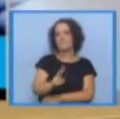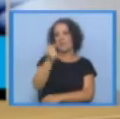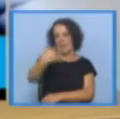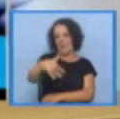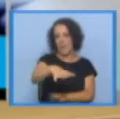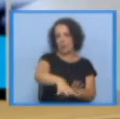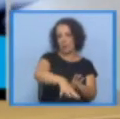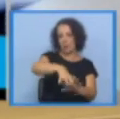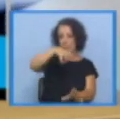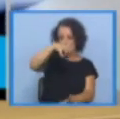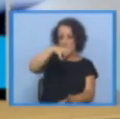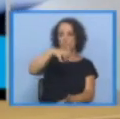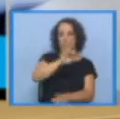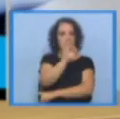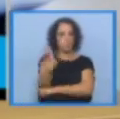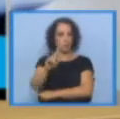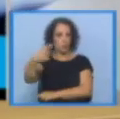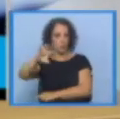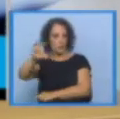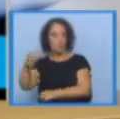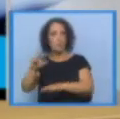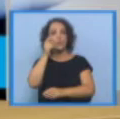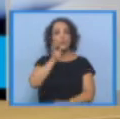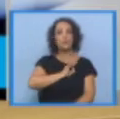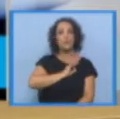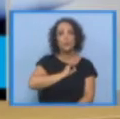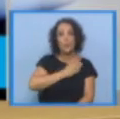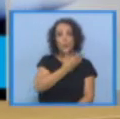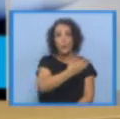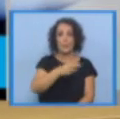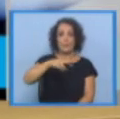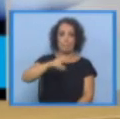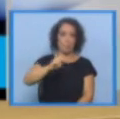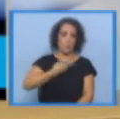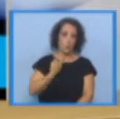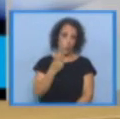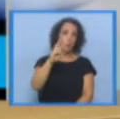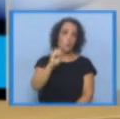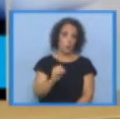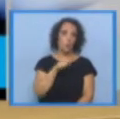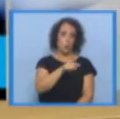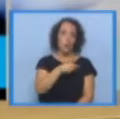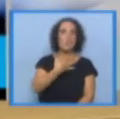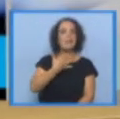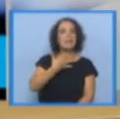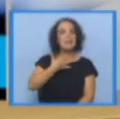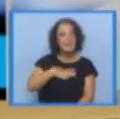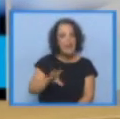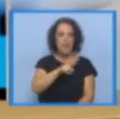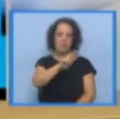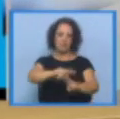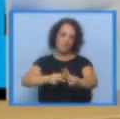caro do que noutros países, e que o Sr. Maduro quer agora quintuplicar essa exploração